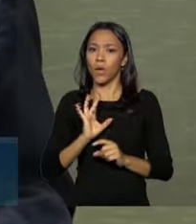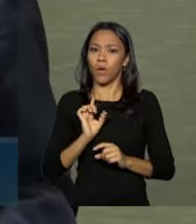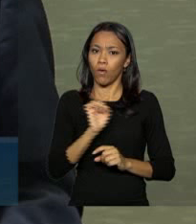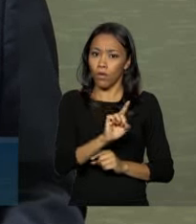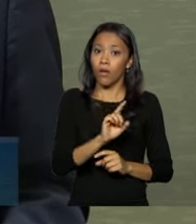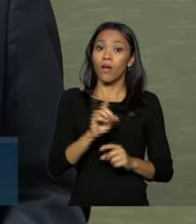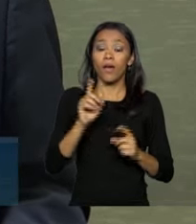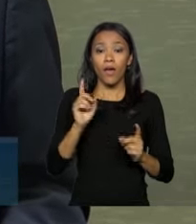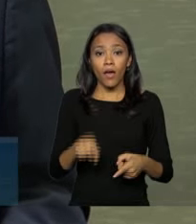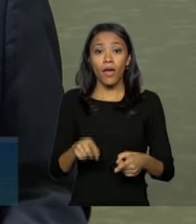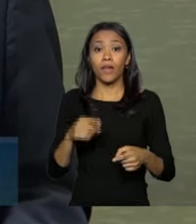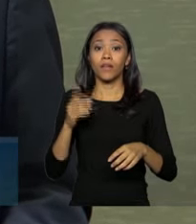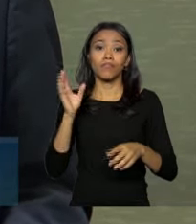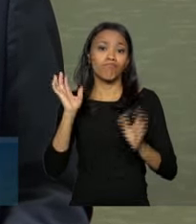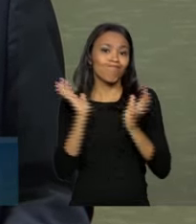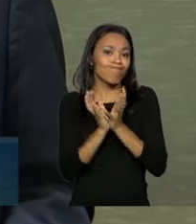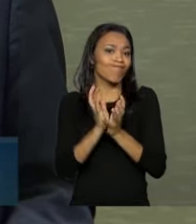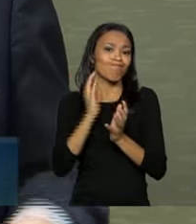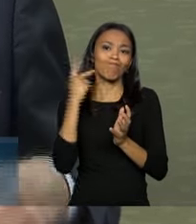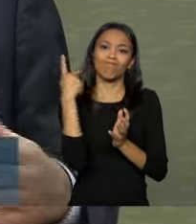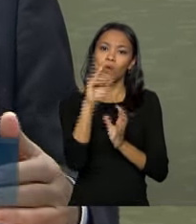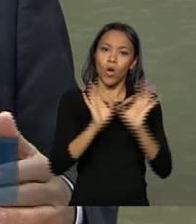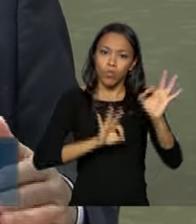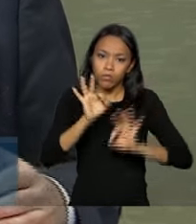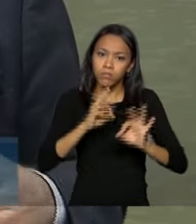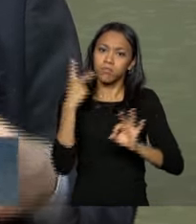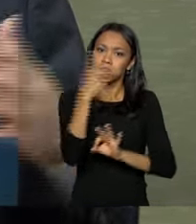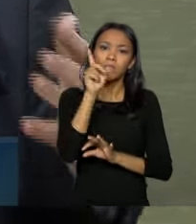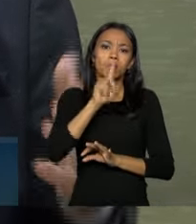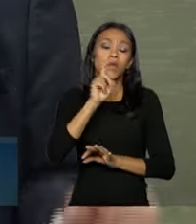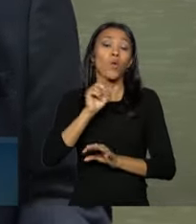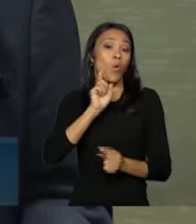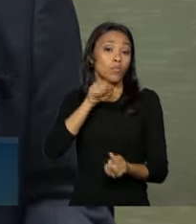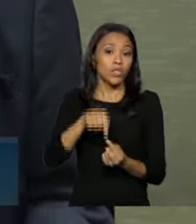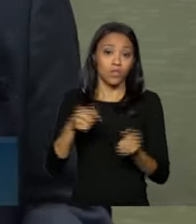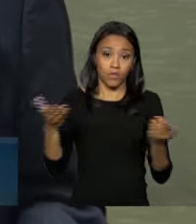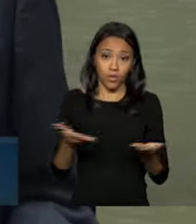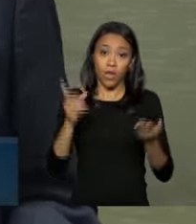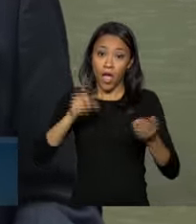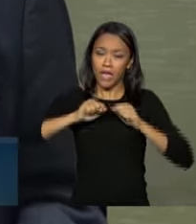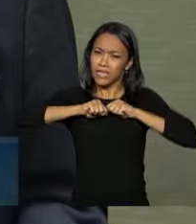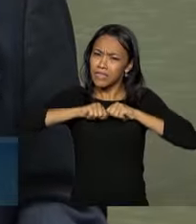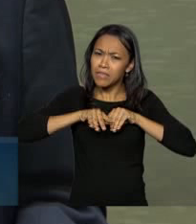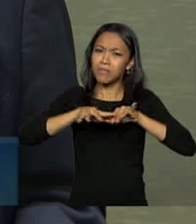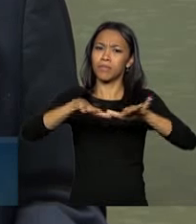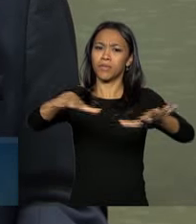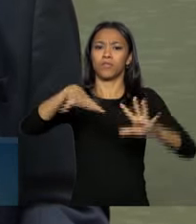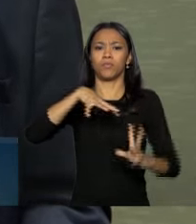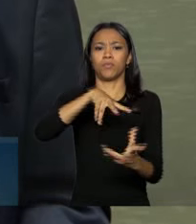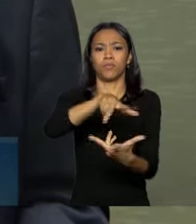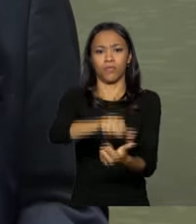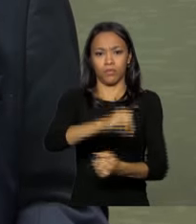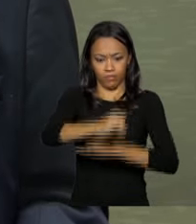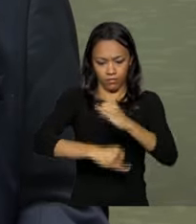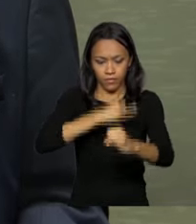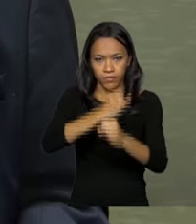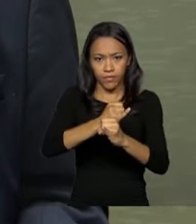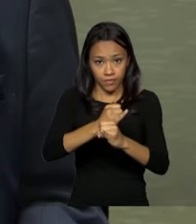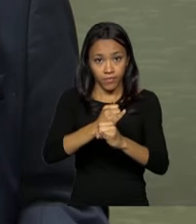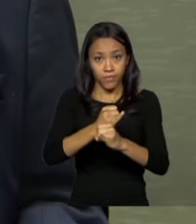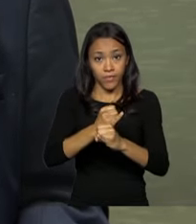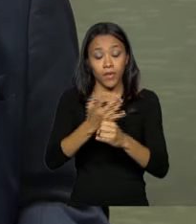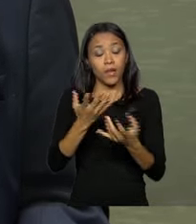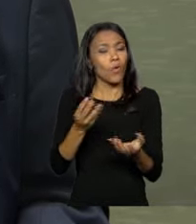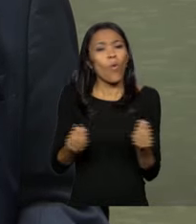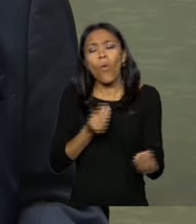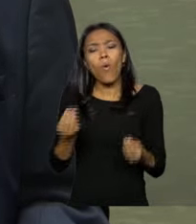um sistema de governança americano, e o que se pretende hoje é expandir isso para um espaço mundial. Então, como é que isso será feito? É